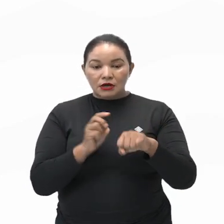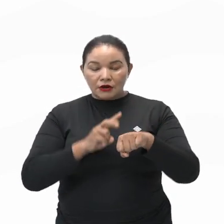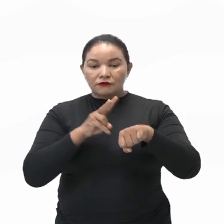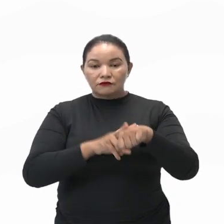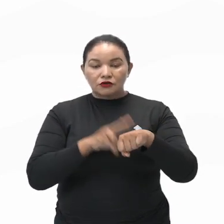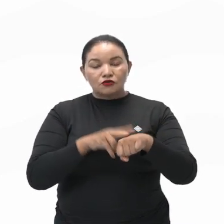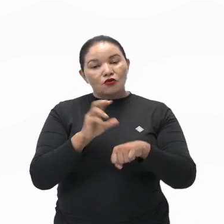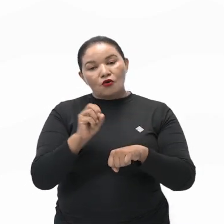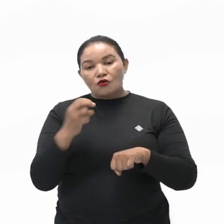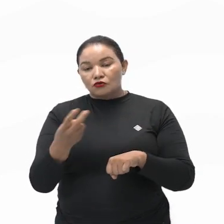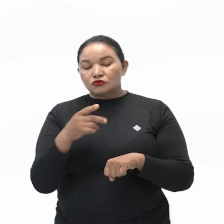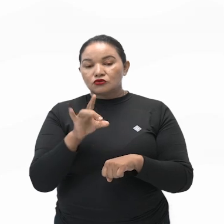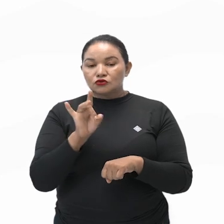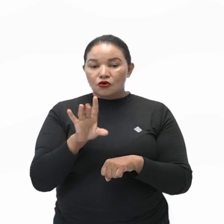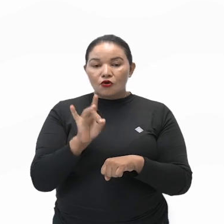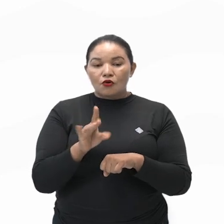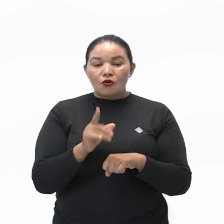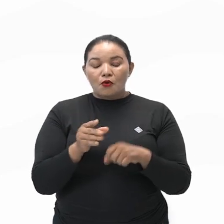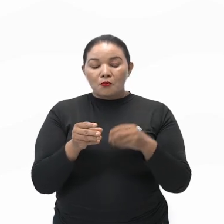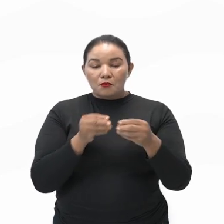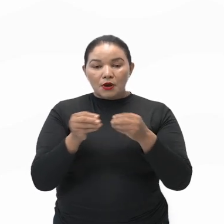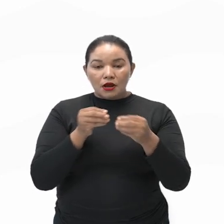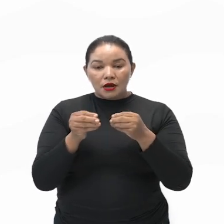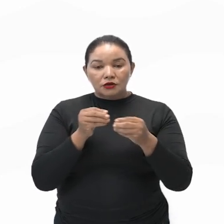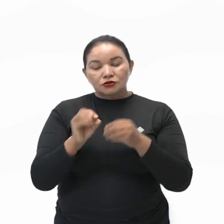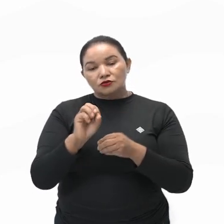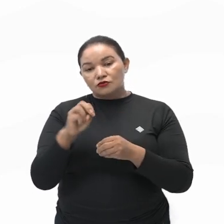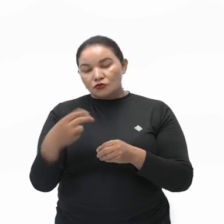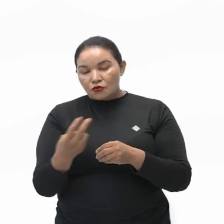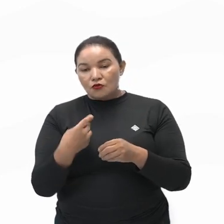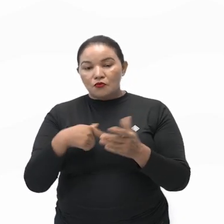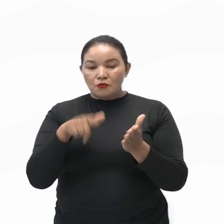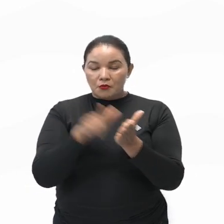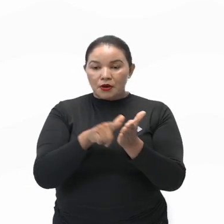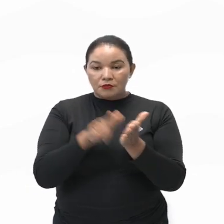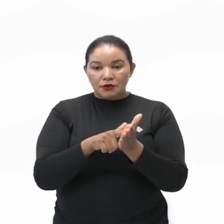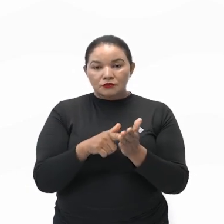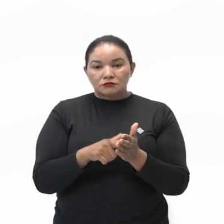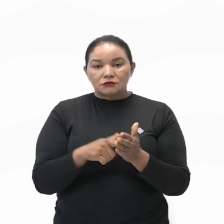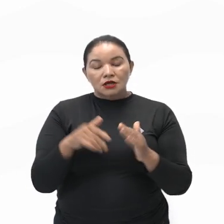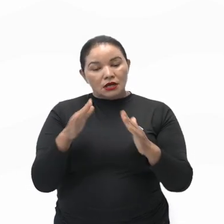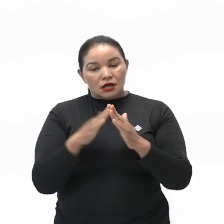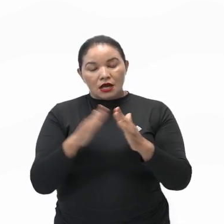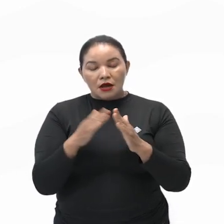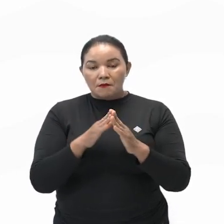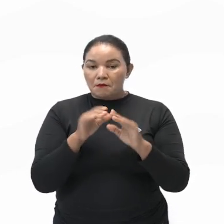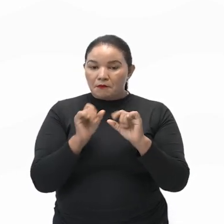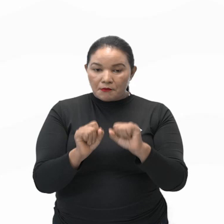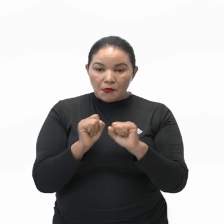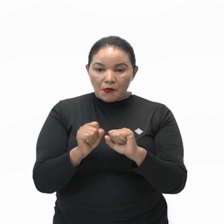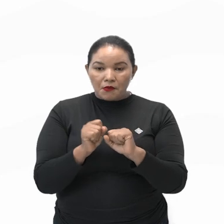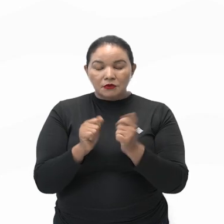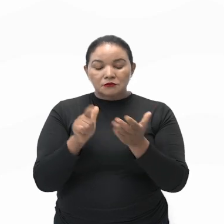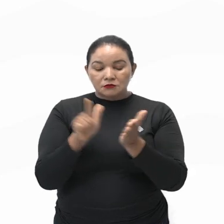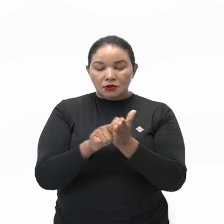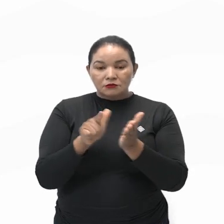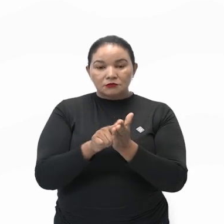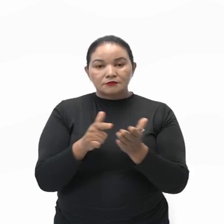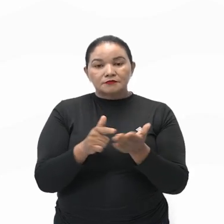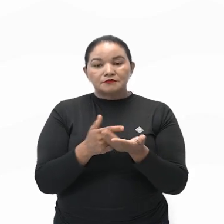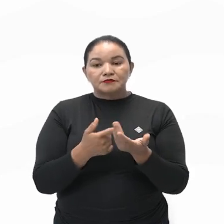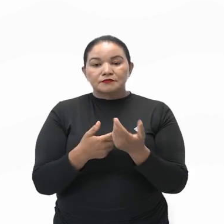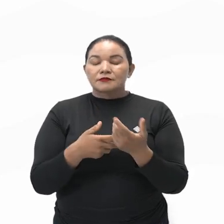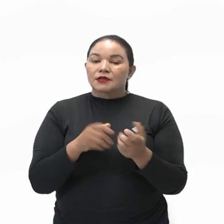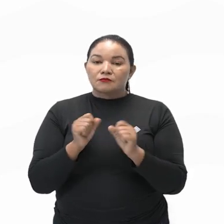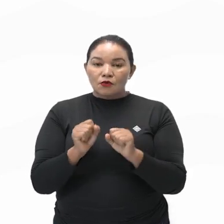só com papel. Você aí na sua casa consegue tratar o papel. Se você tiver uma prensa, é só você